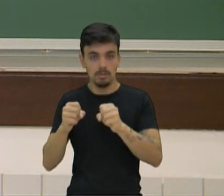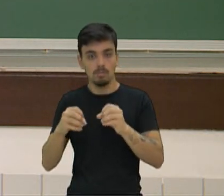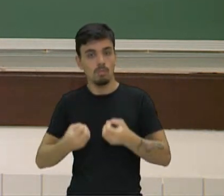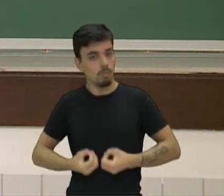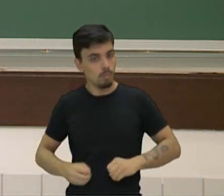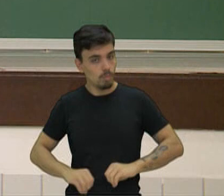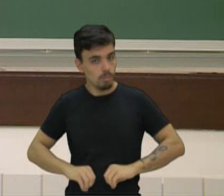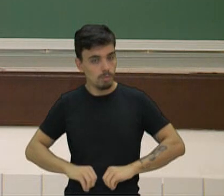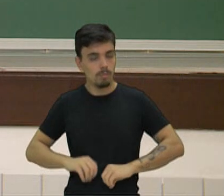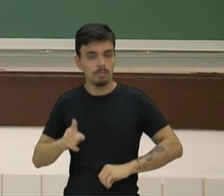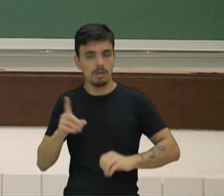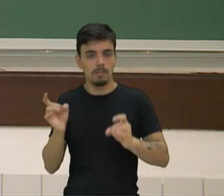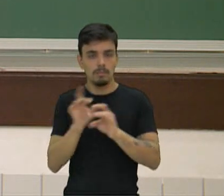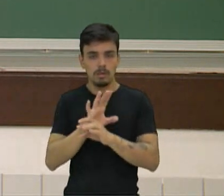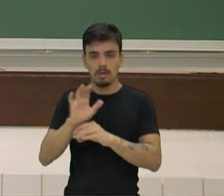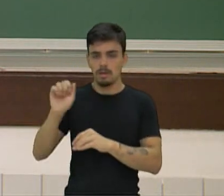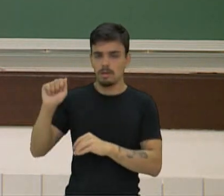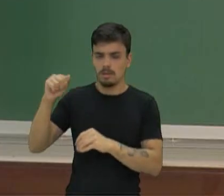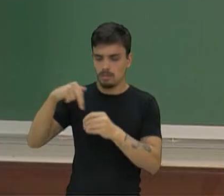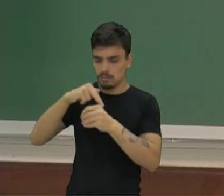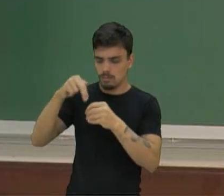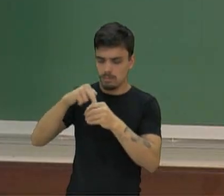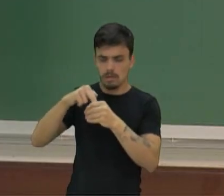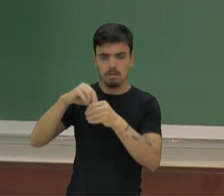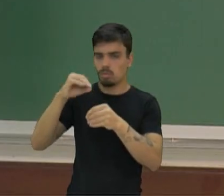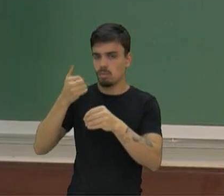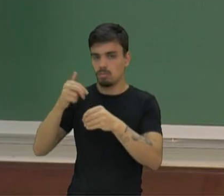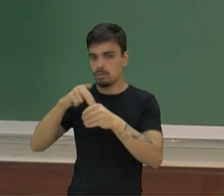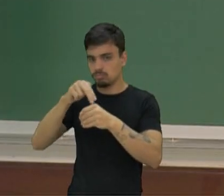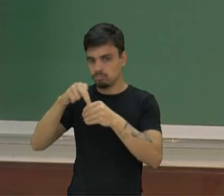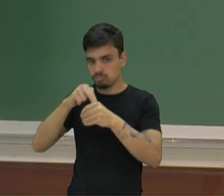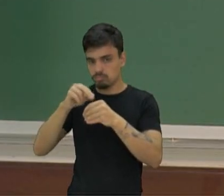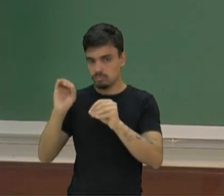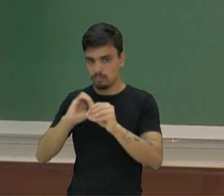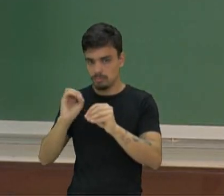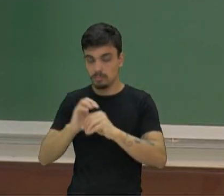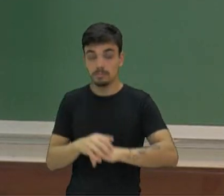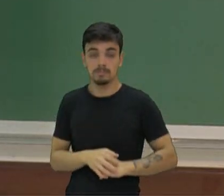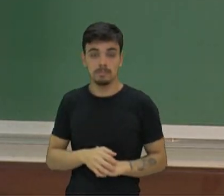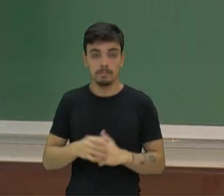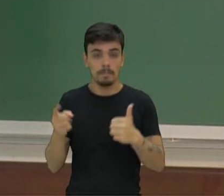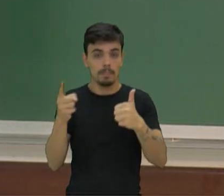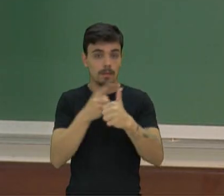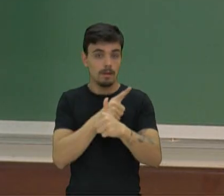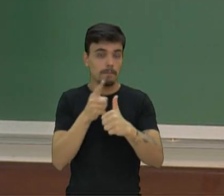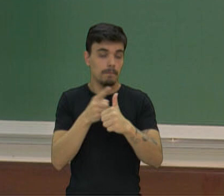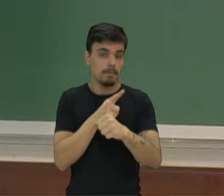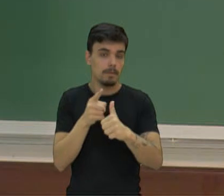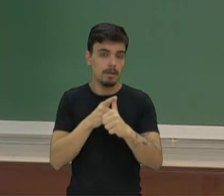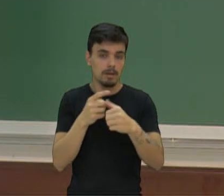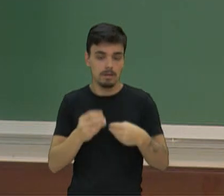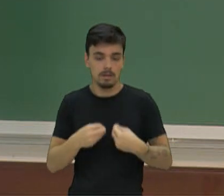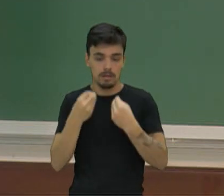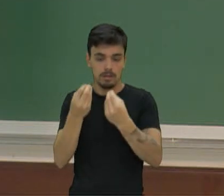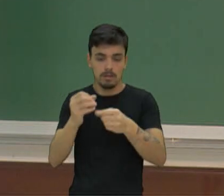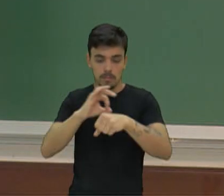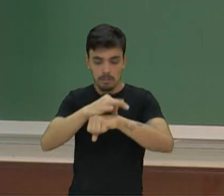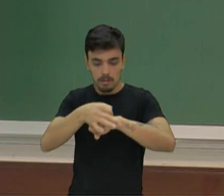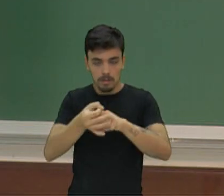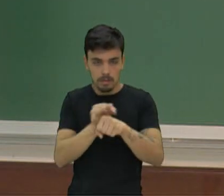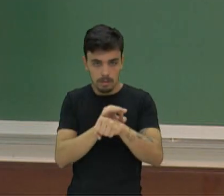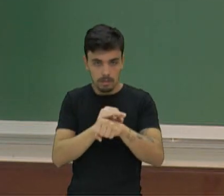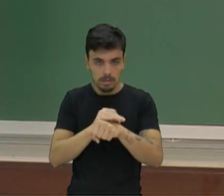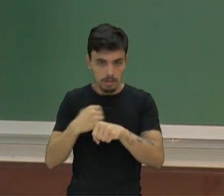ficar enucleado, ou anucleado, ou vazio, né? Dessa primeira aqui que doou a glândula mamária, a gente só vai tirar o